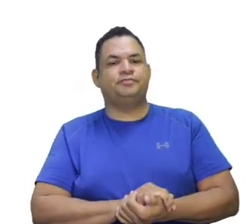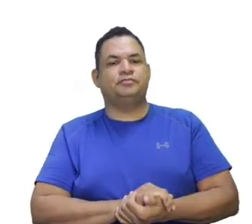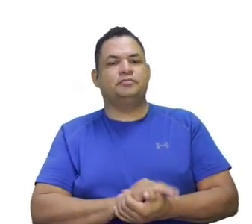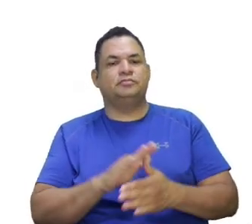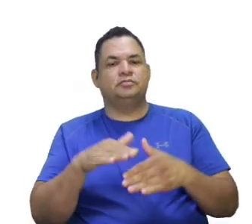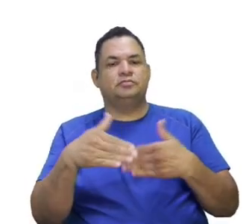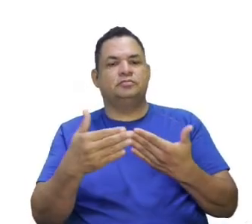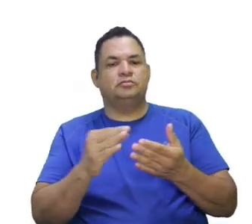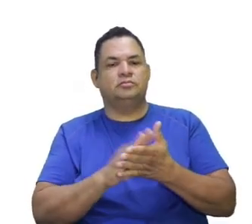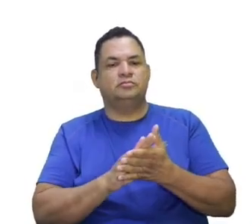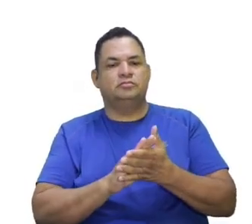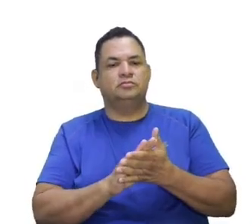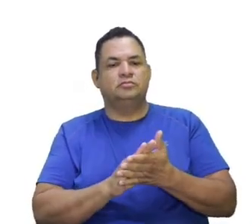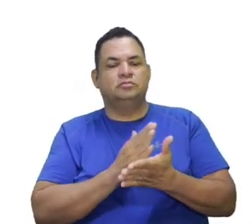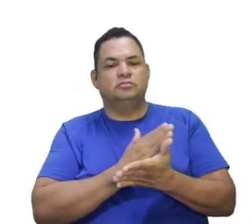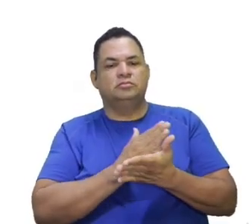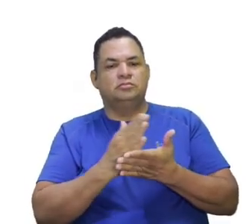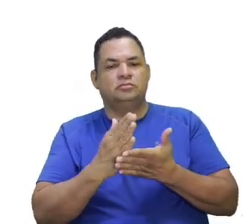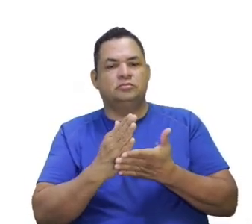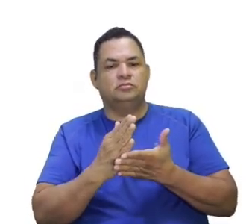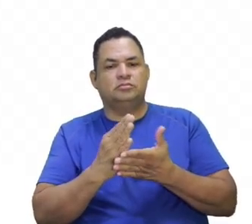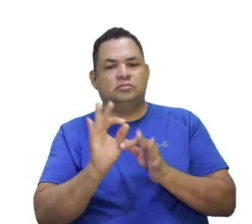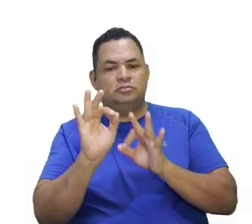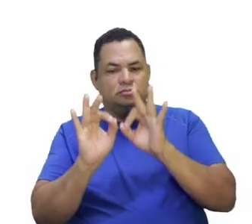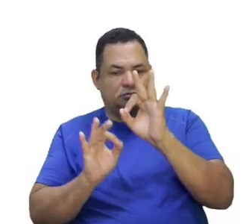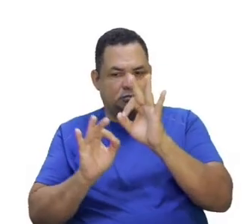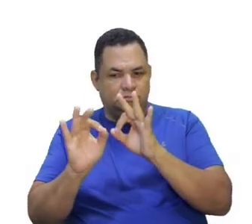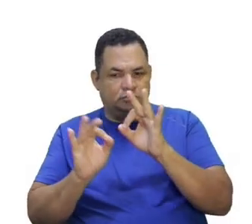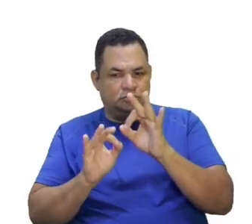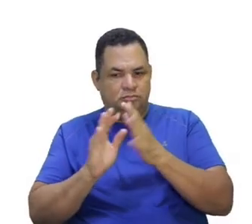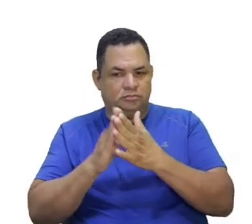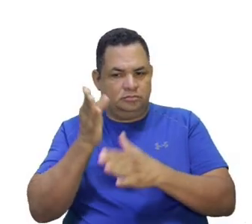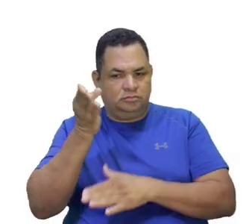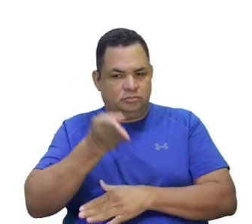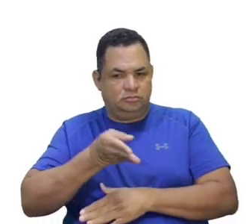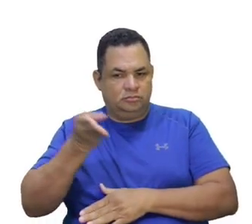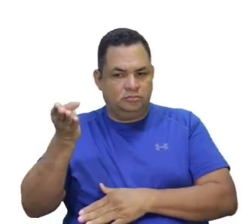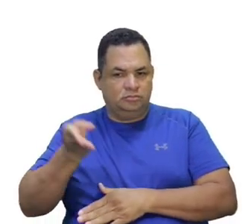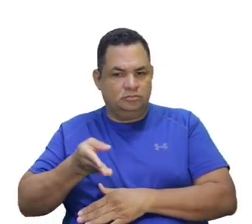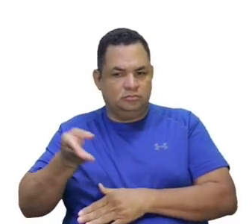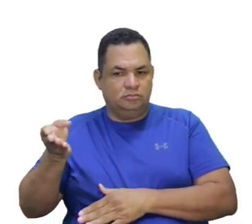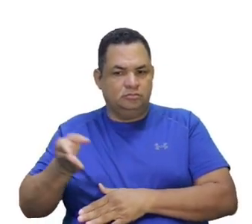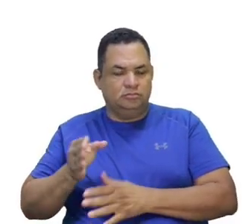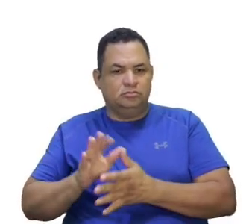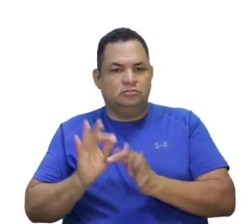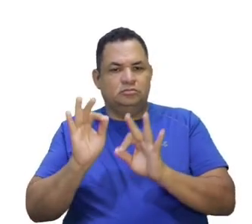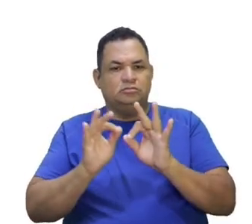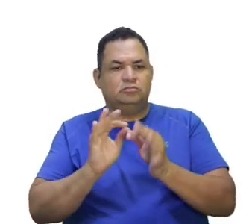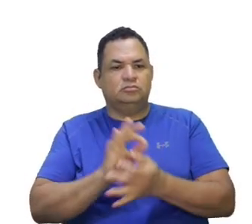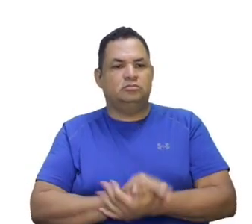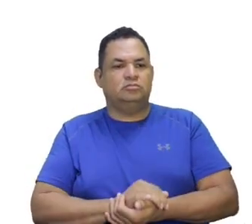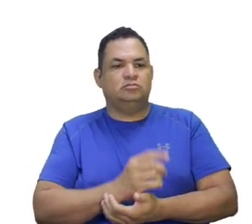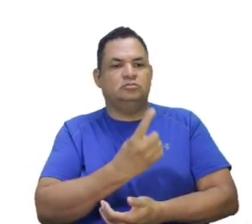a distribuição do sódio, eu vou começar seguindo o diagrama de Linus-Pauling, que